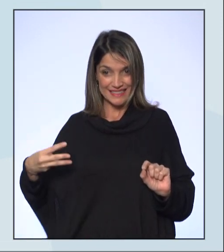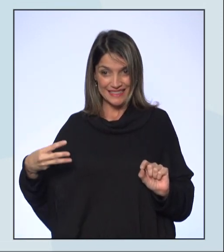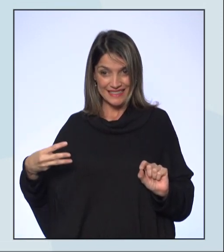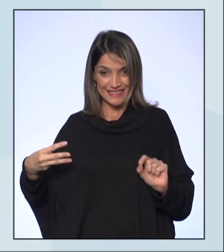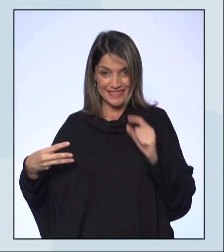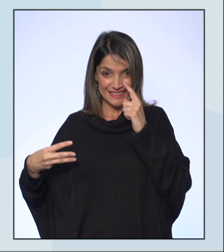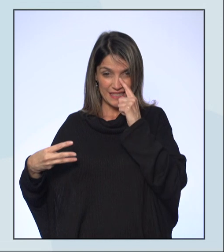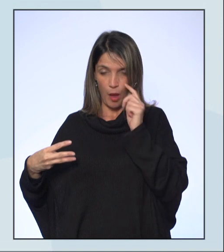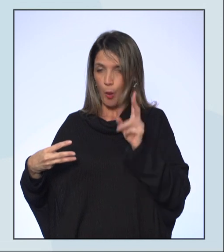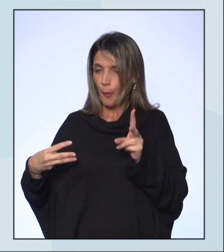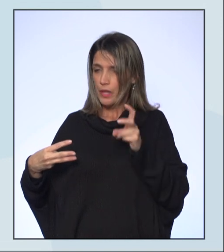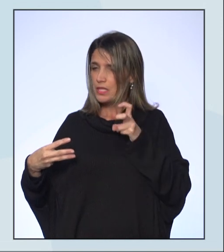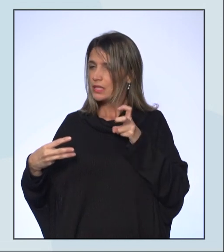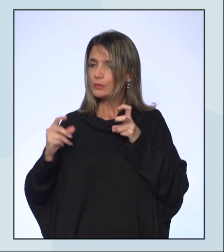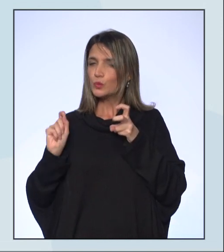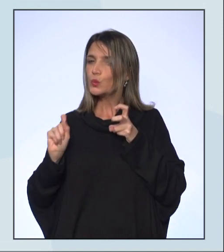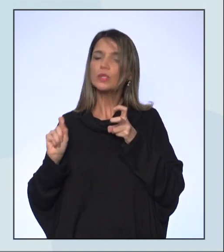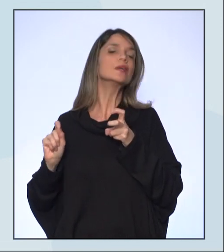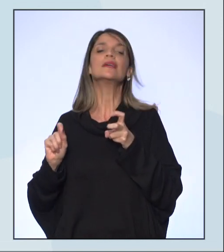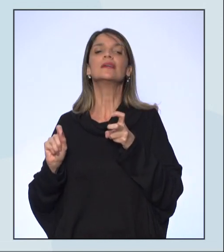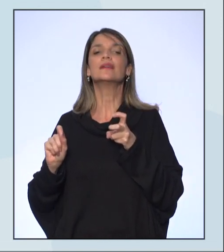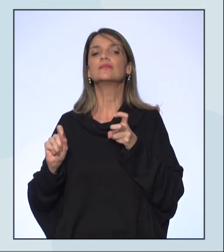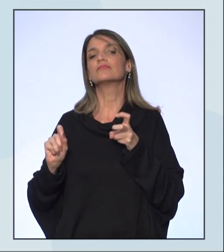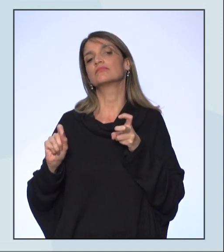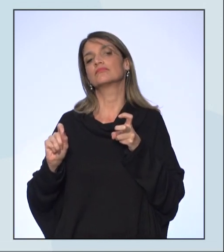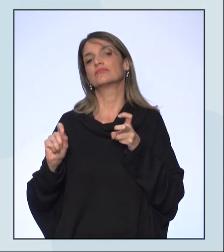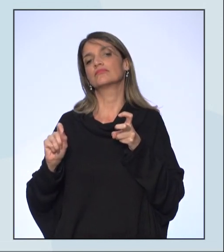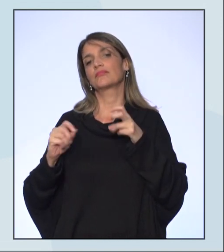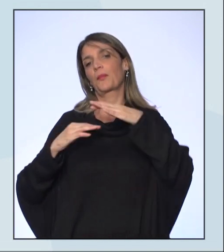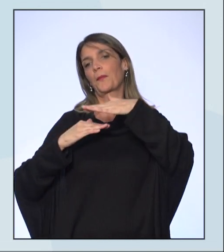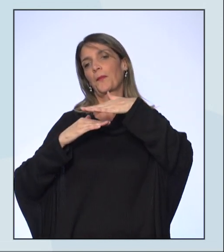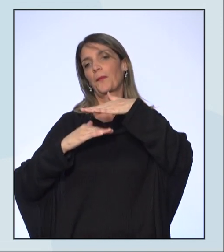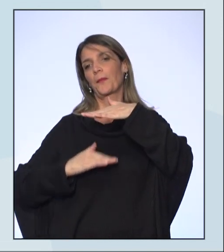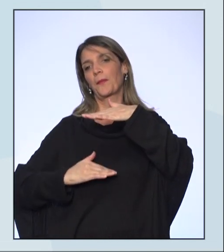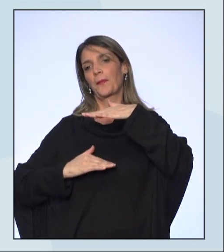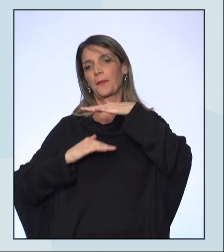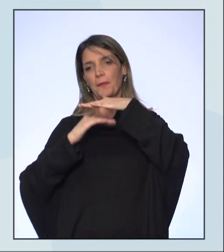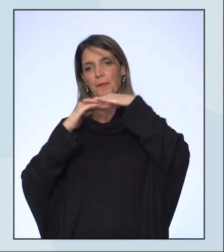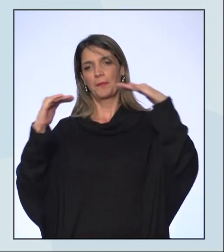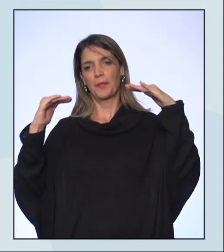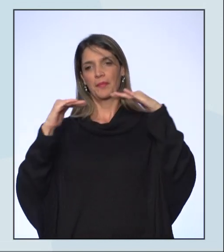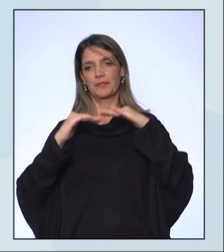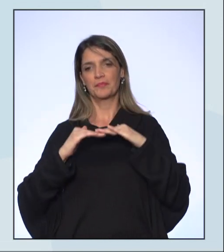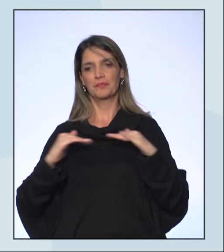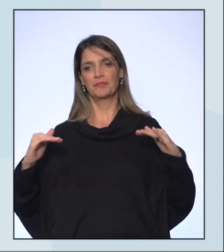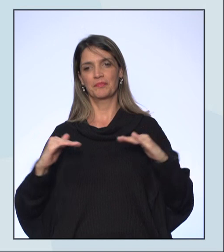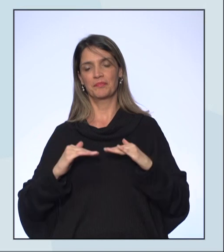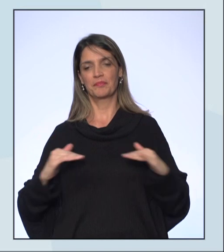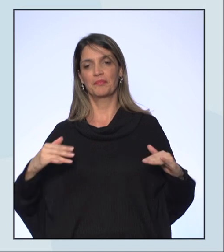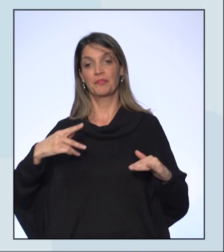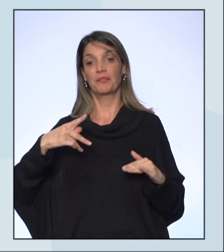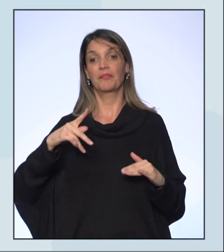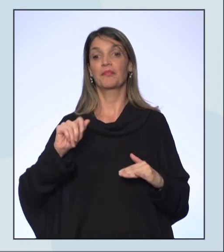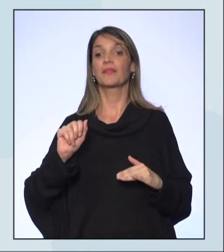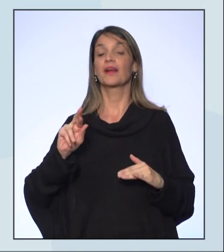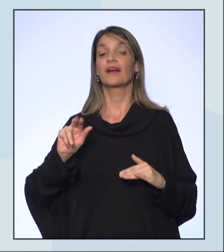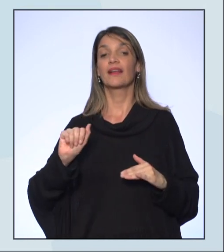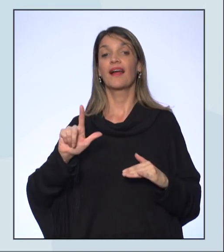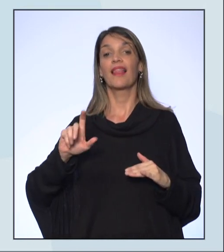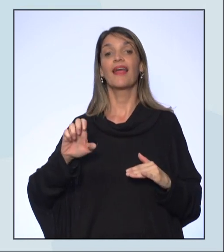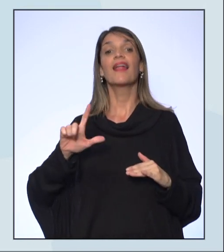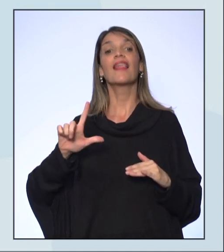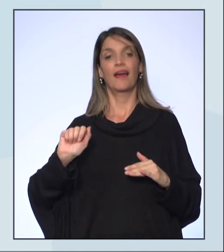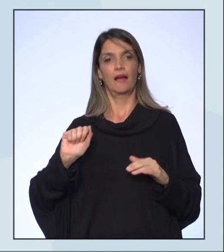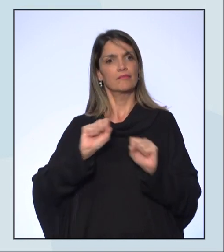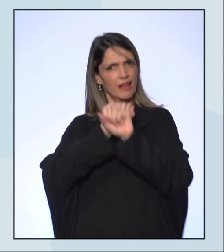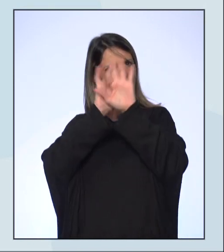já identifico uma coisa que elas são paralelas, não é isso? Perfeito. E no enunciado ele tem que deixar claro também que elas são paralelas. Mas está bem claro ali no